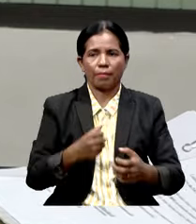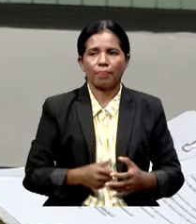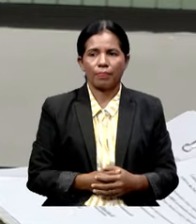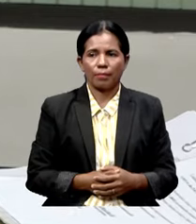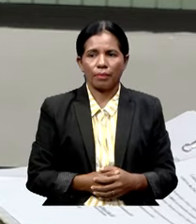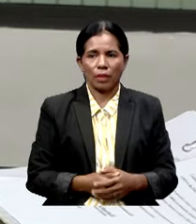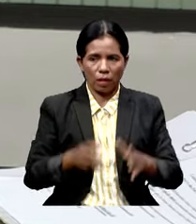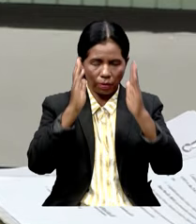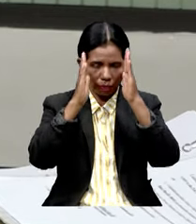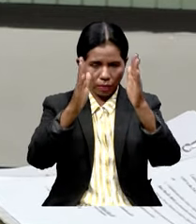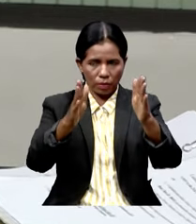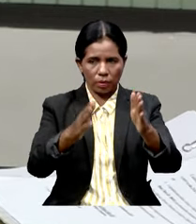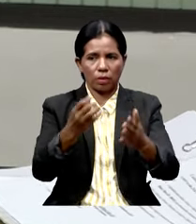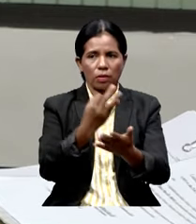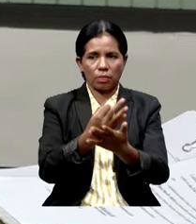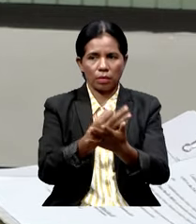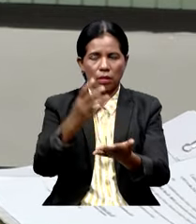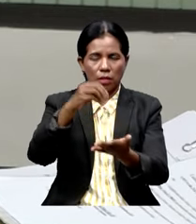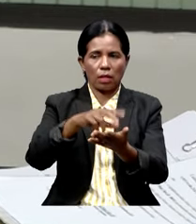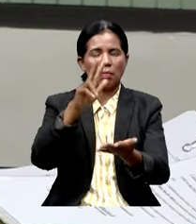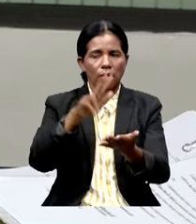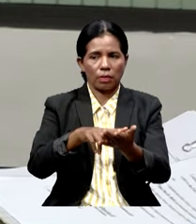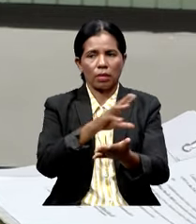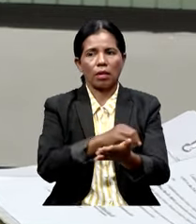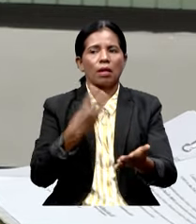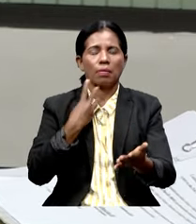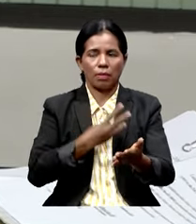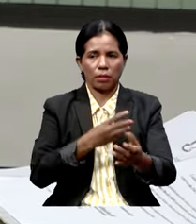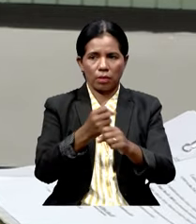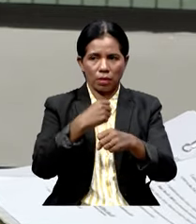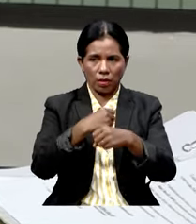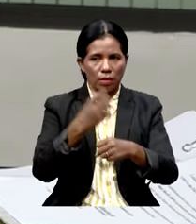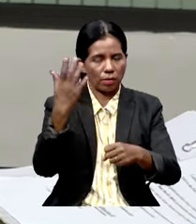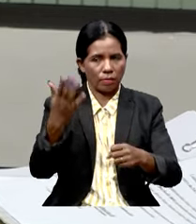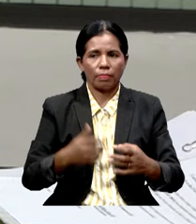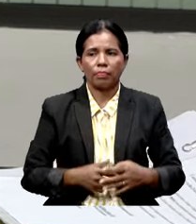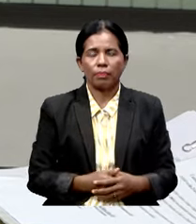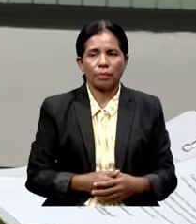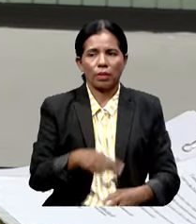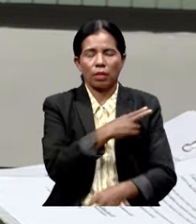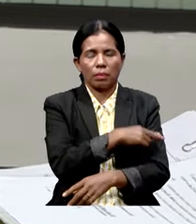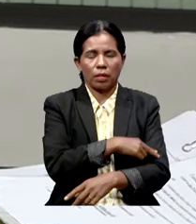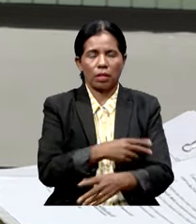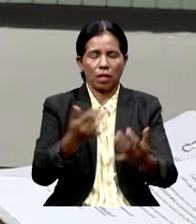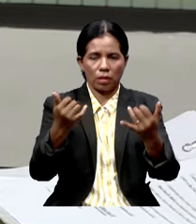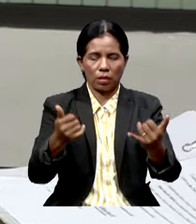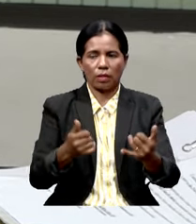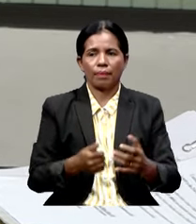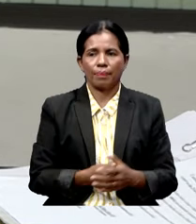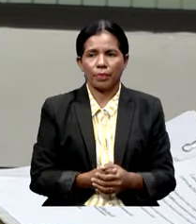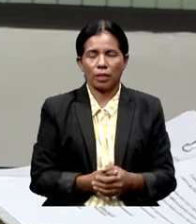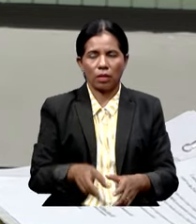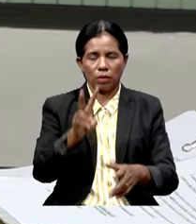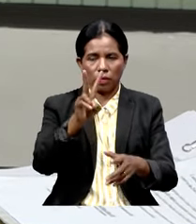tal focus liu bahne ba, orçamento mas aprova na gira para Miami tu, da tu halona ba. Hospital né, agora nas provisori,